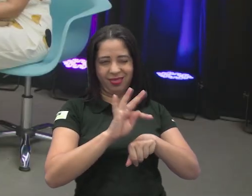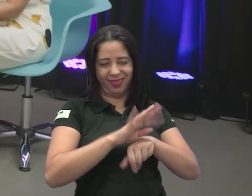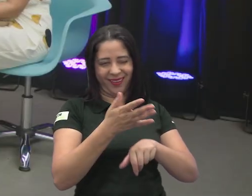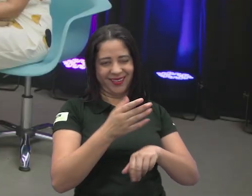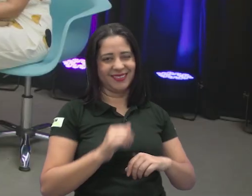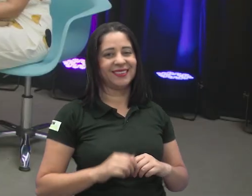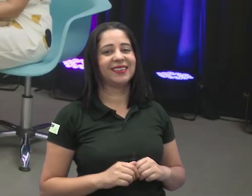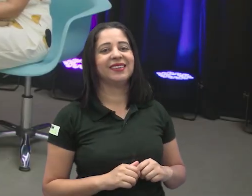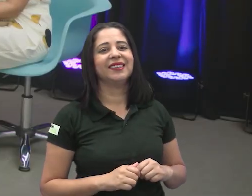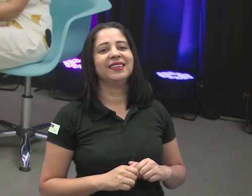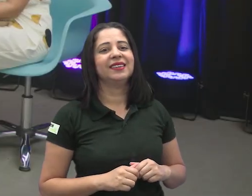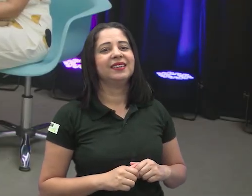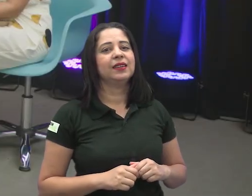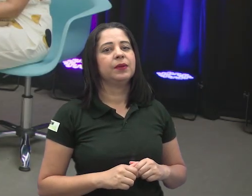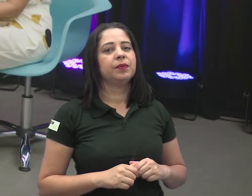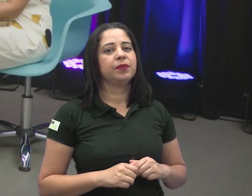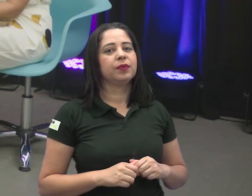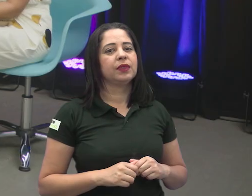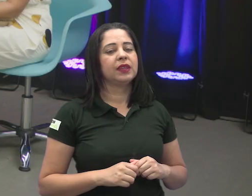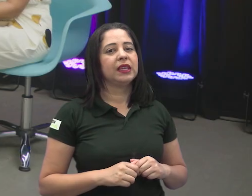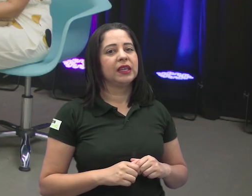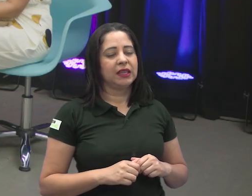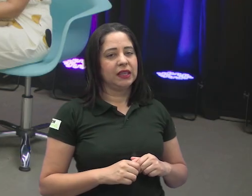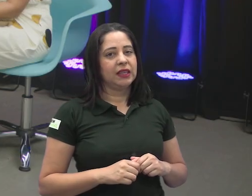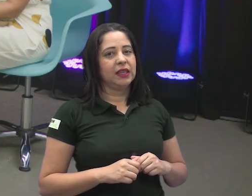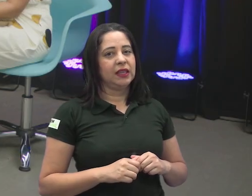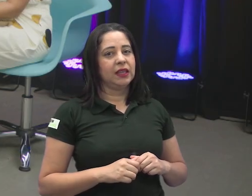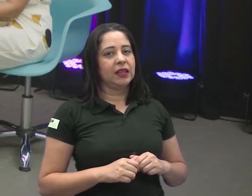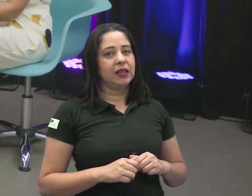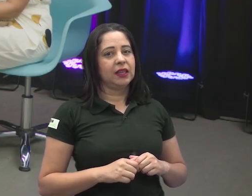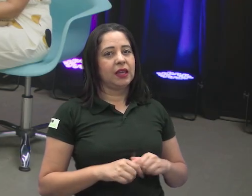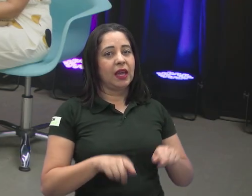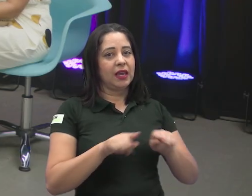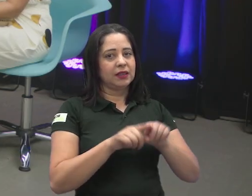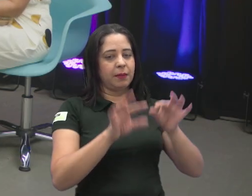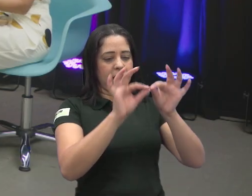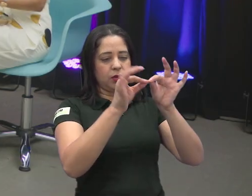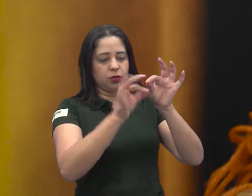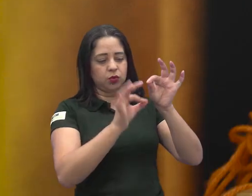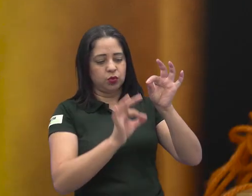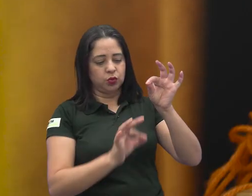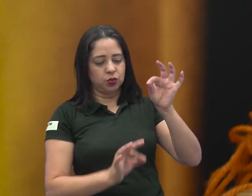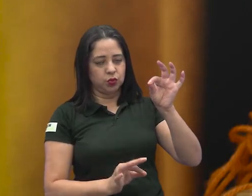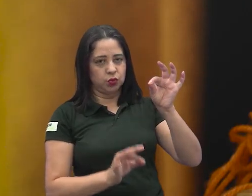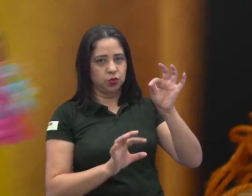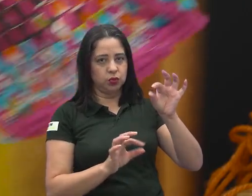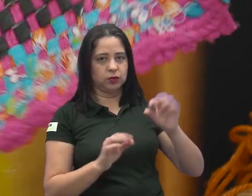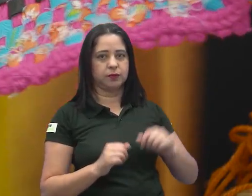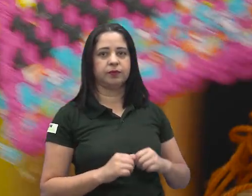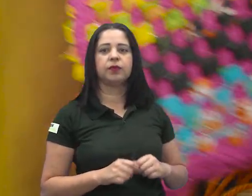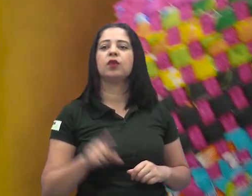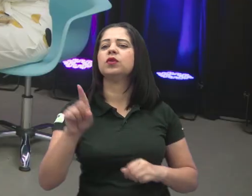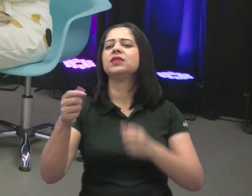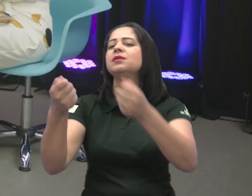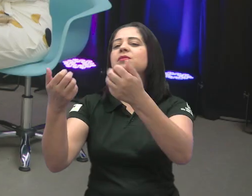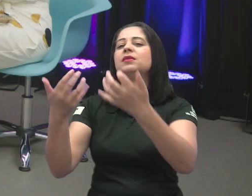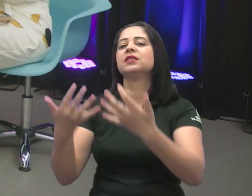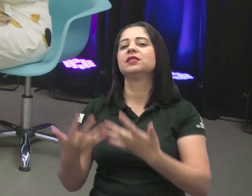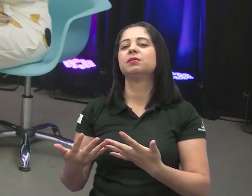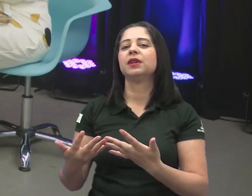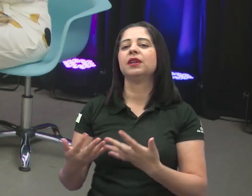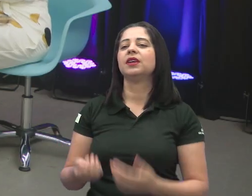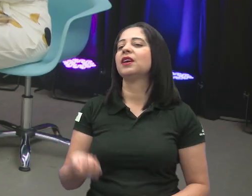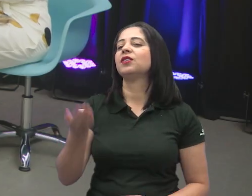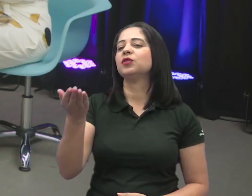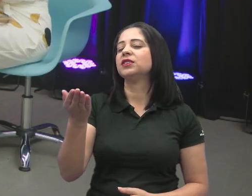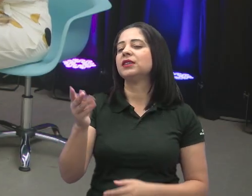enfim. O tecido no urdume e o barbante na trama, né? E falando um pouquinho sobre você